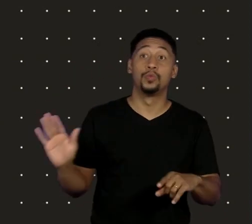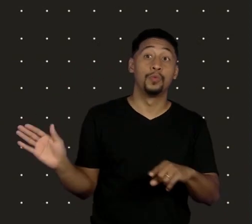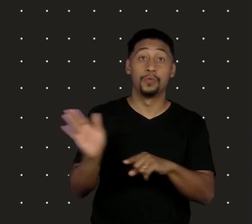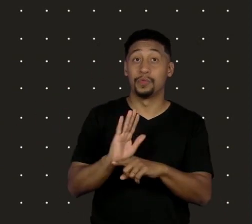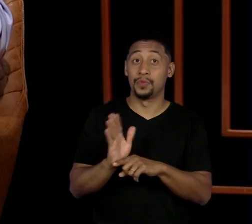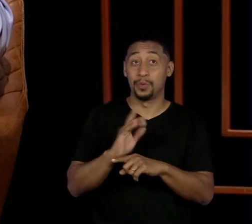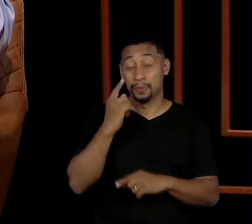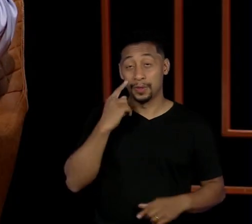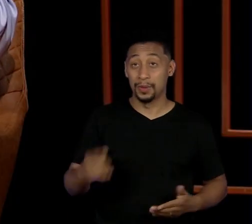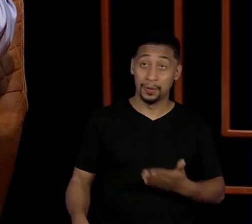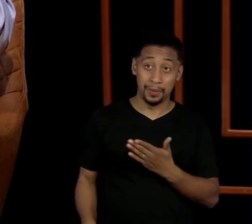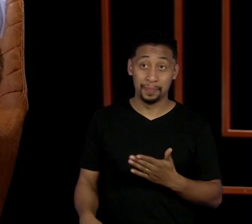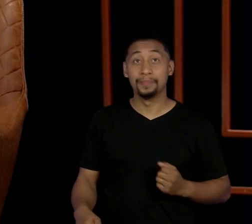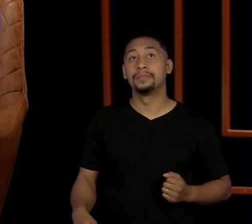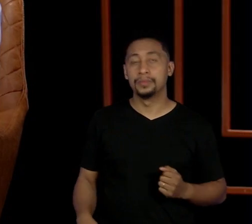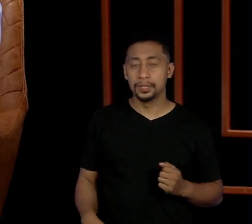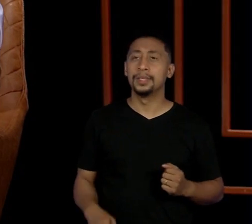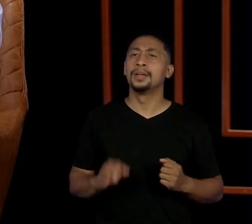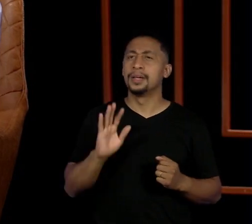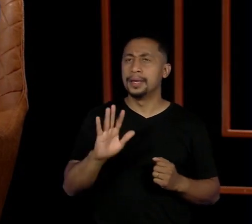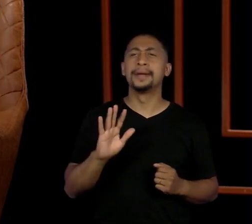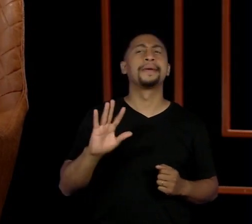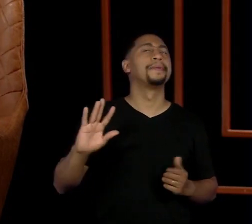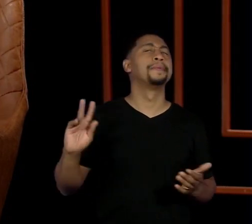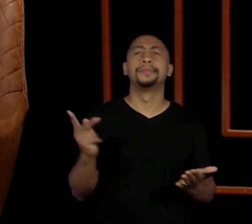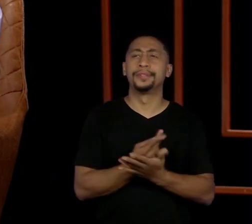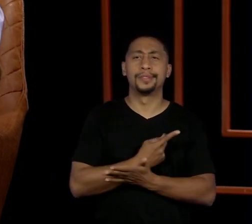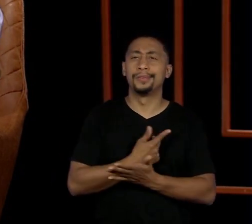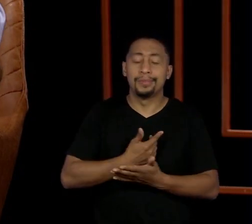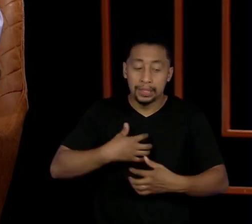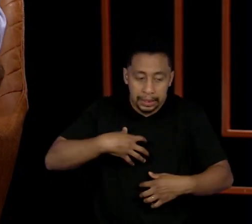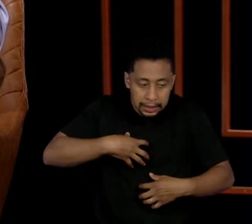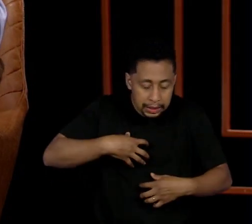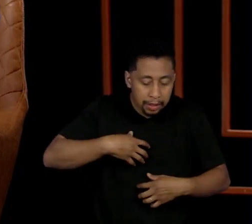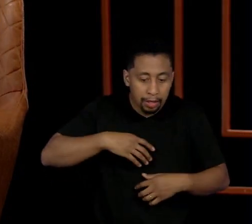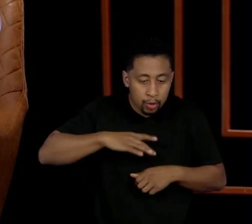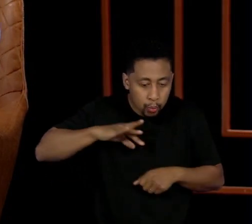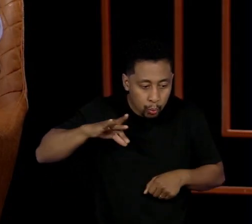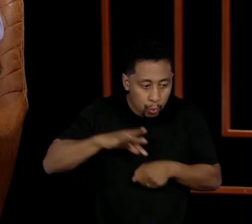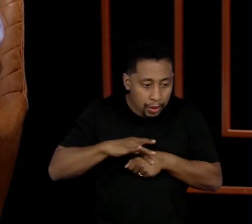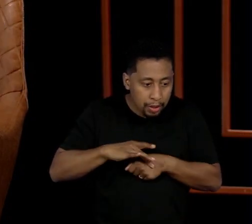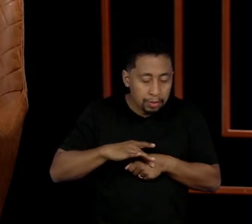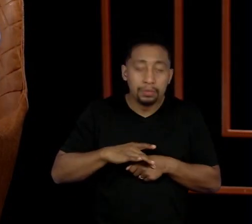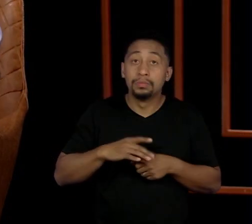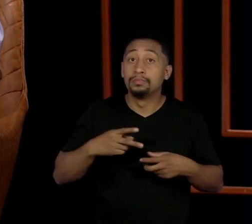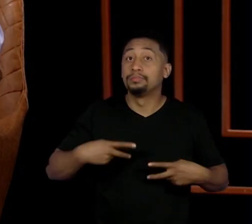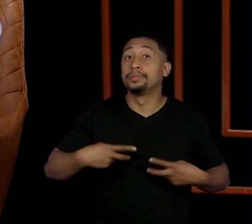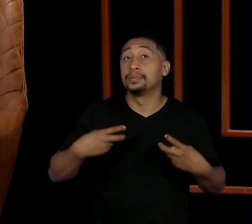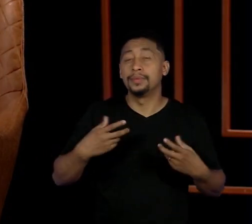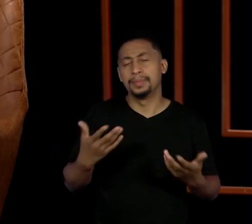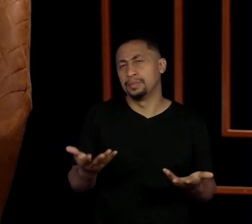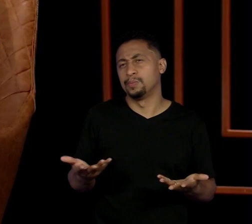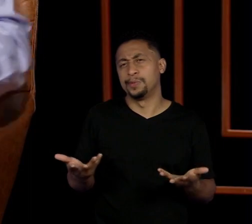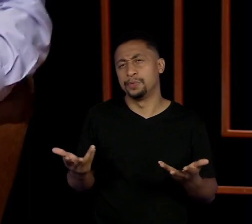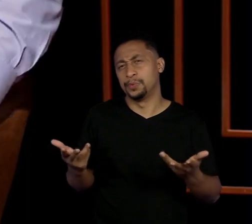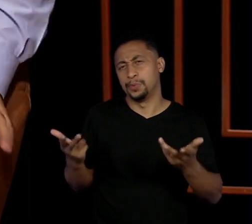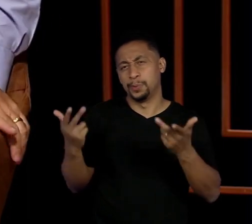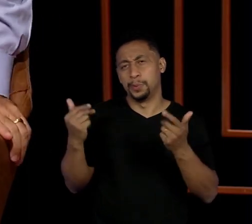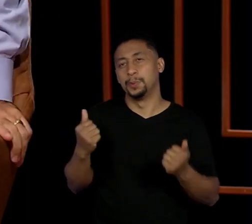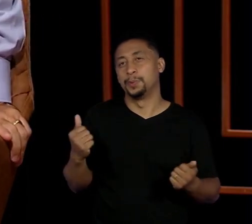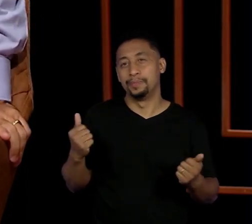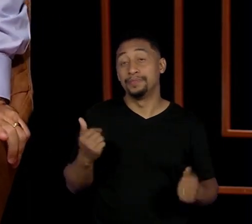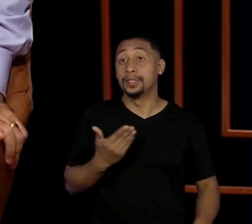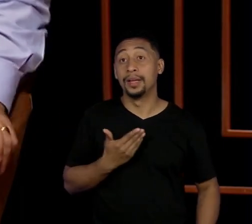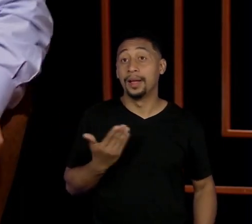Brincando nos Campos do Senhor. E aí eu acho que é quando ele descobre que está doente, etc. e tal. O Babenco era incrível. Nós ficamos amigos,